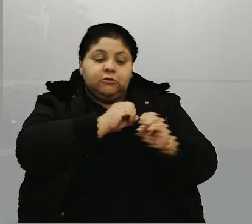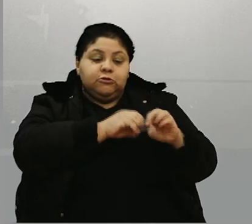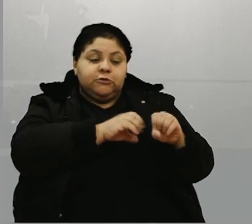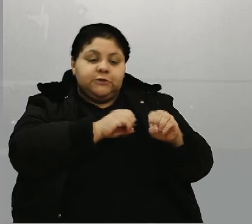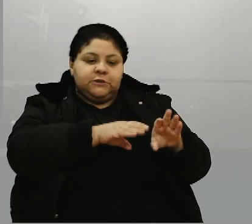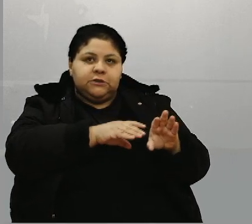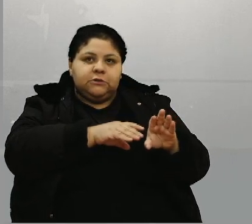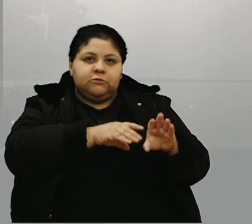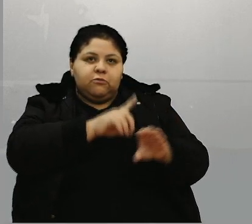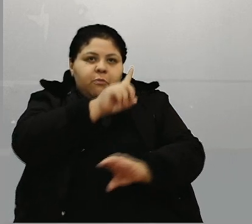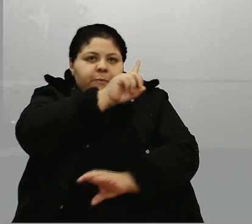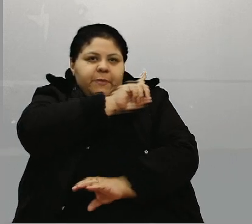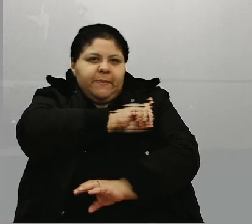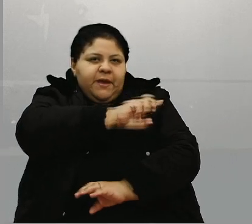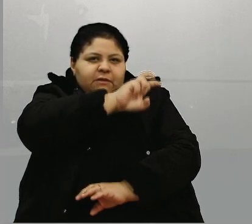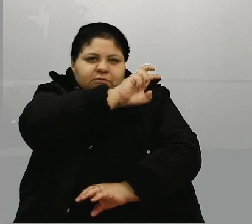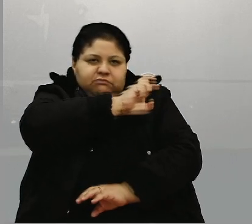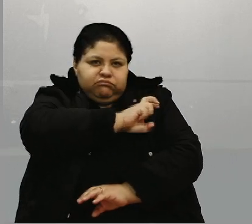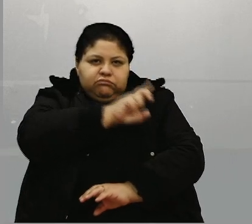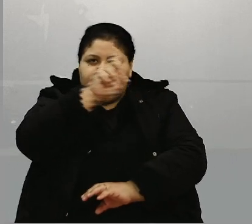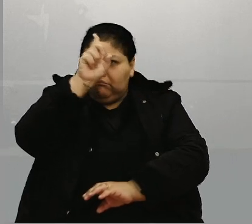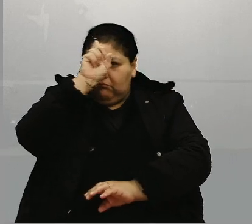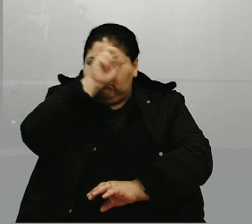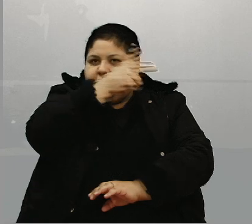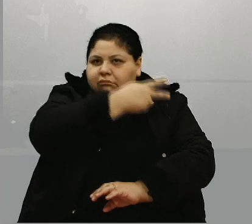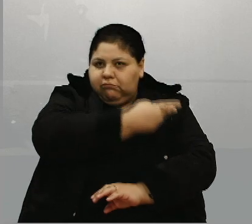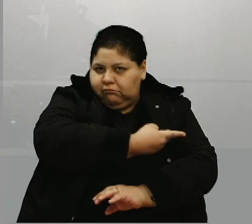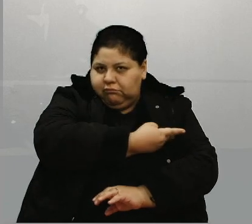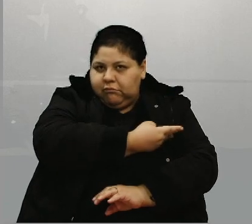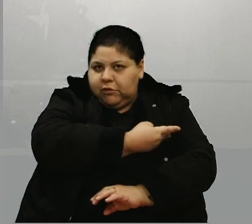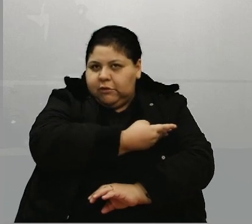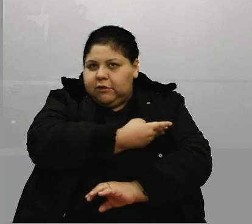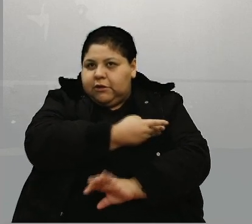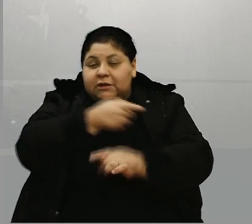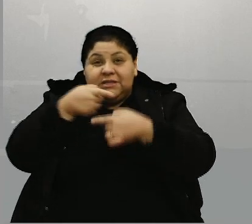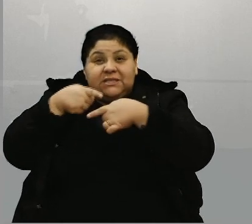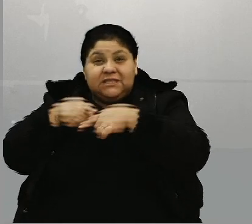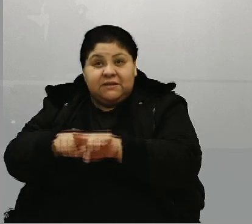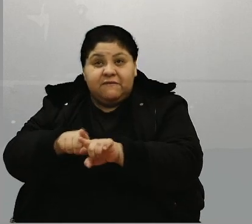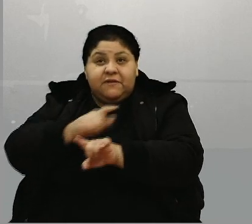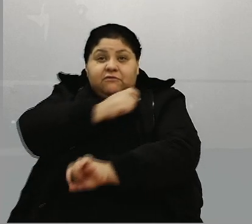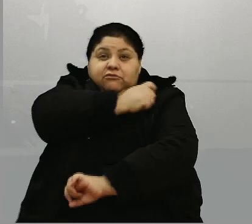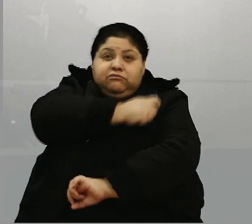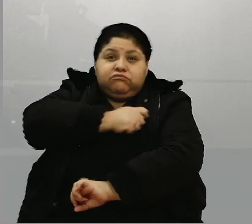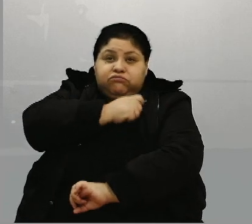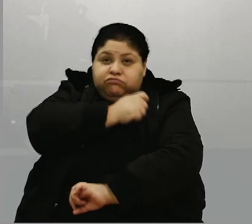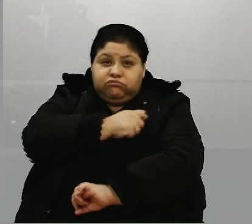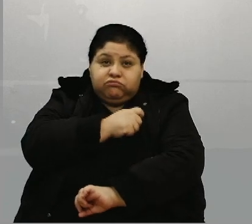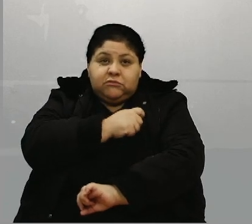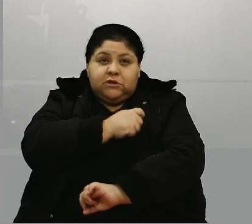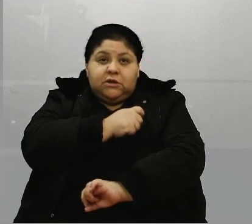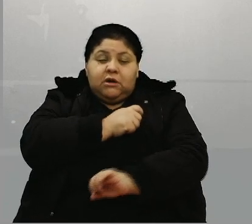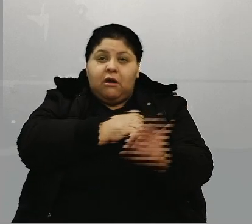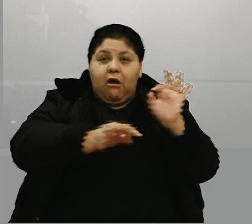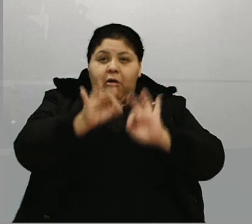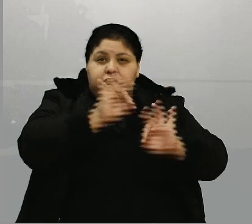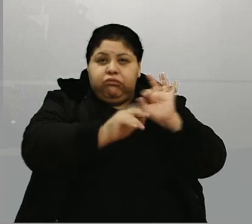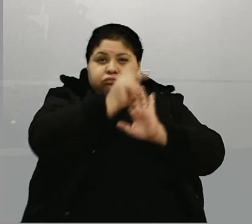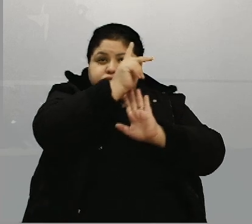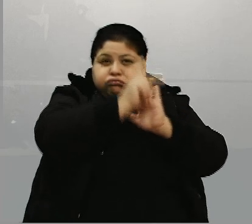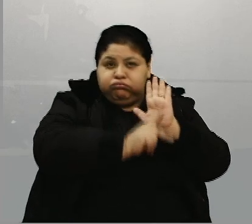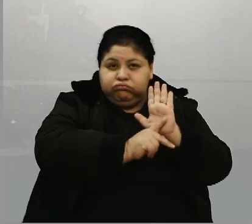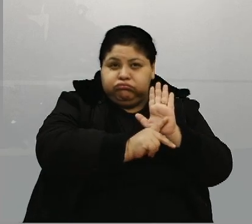MobFog desafia os participantes a construir e lançar foguetes feitos de materiais simples, como garrafa PET e cano de